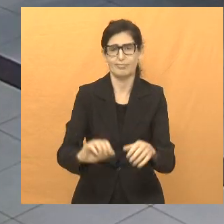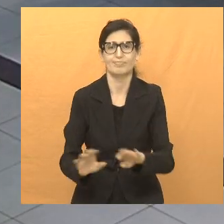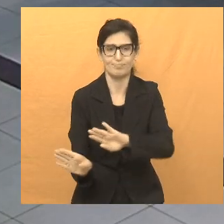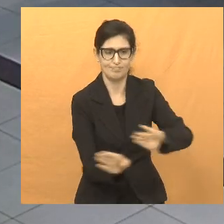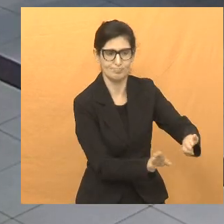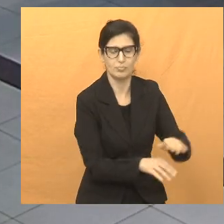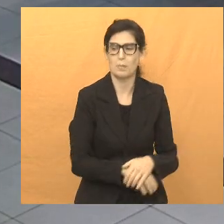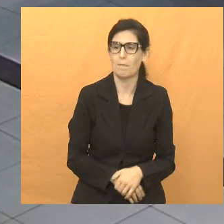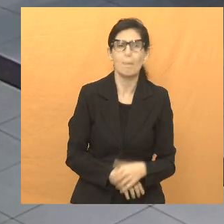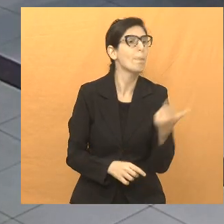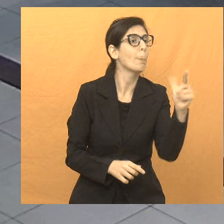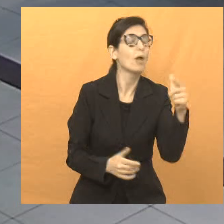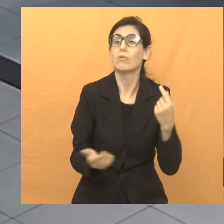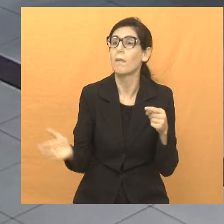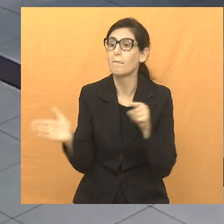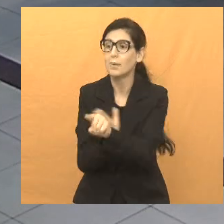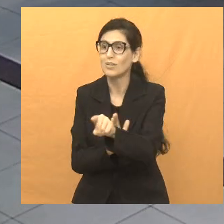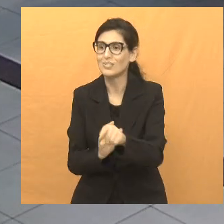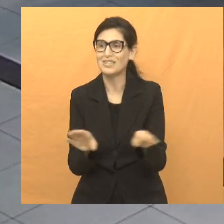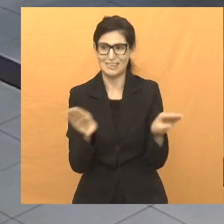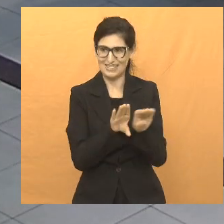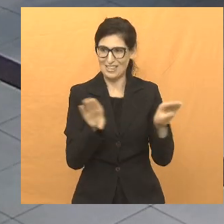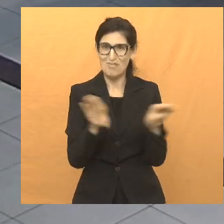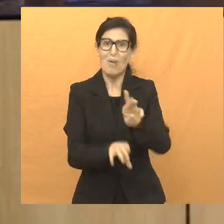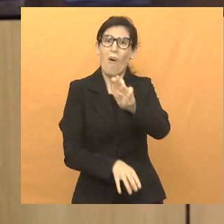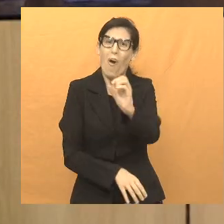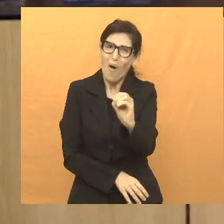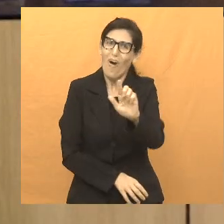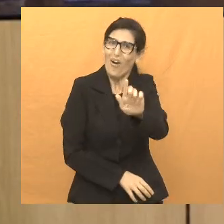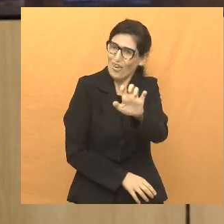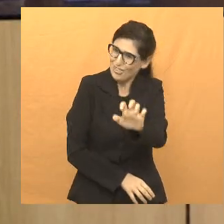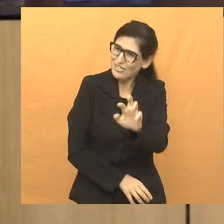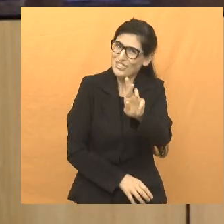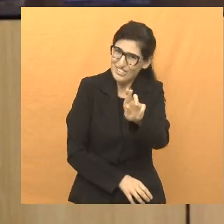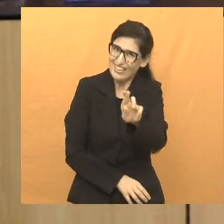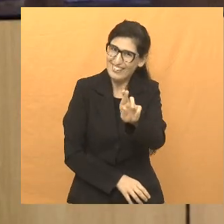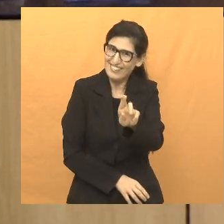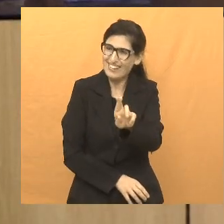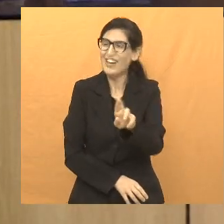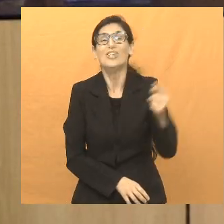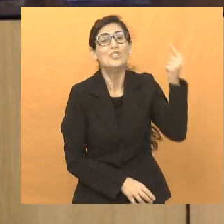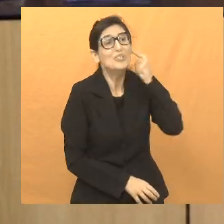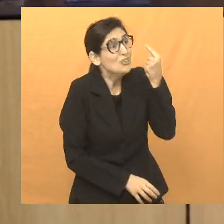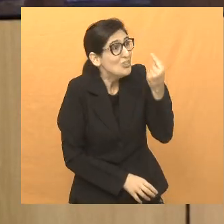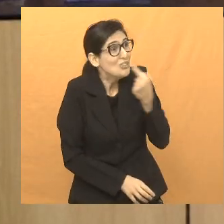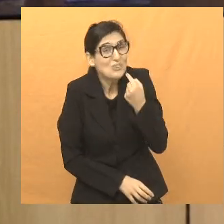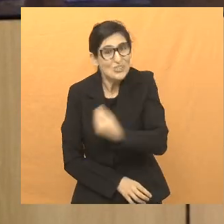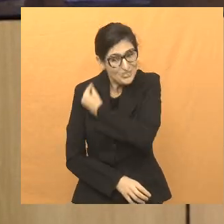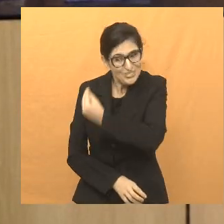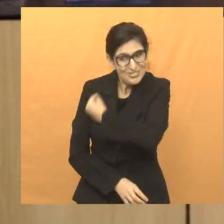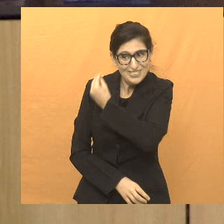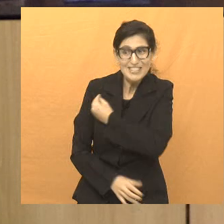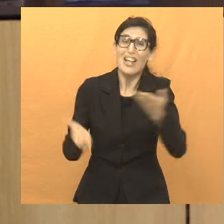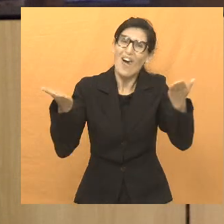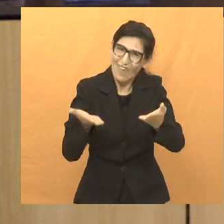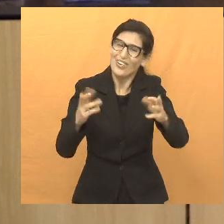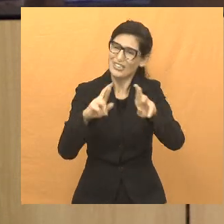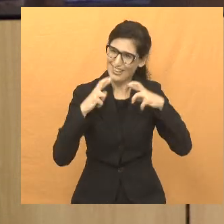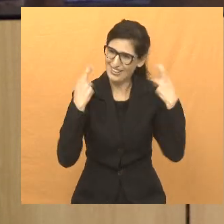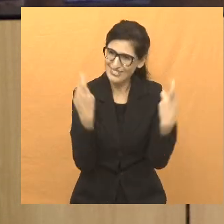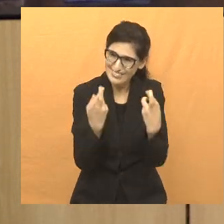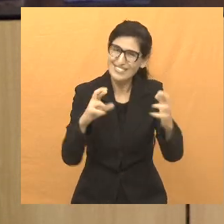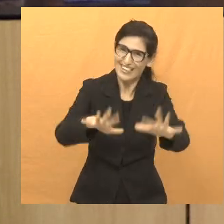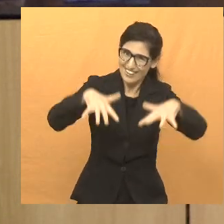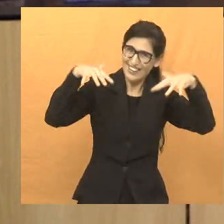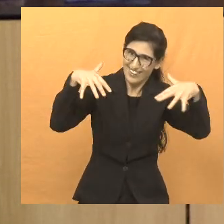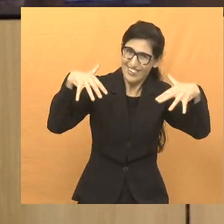queria também falar da presença aqui do Roger Salgado Filho, deficiente auditivo, que está acompanhando a nossa